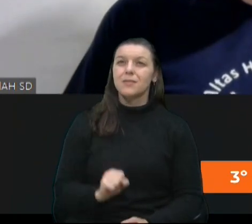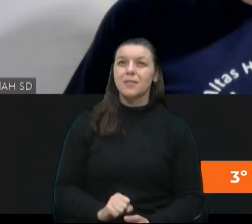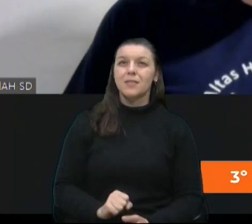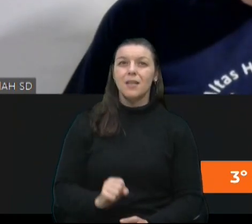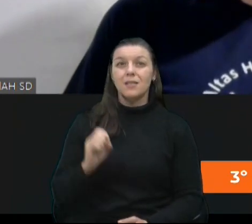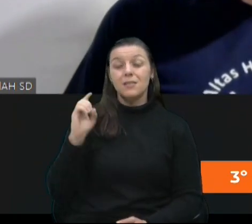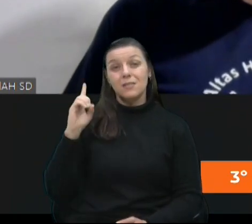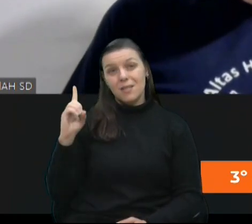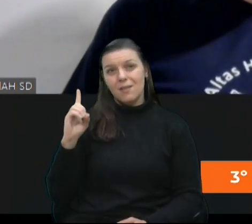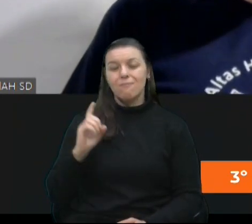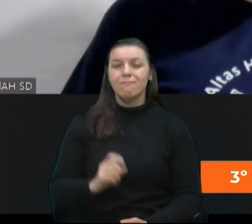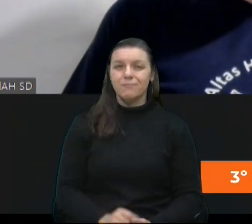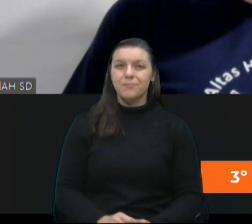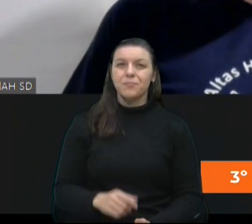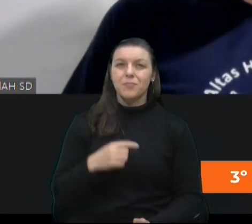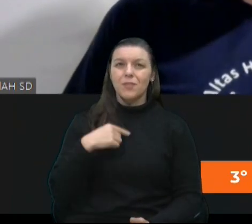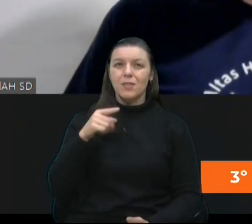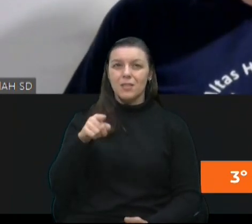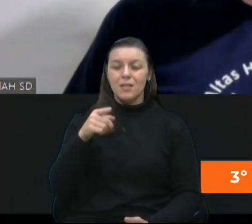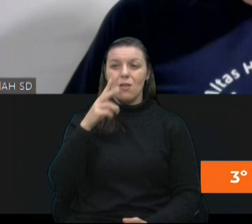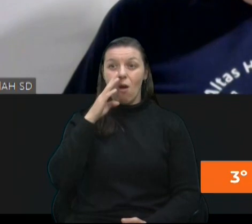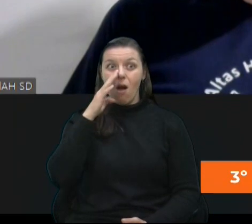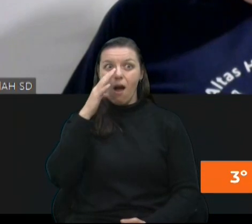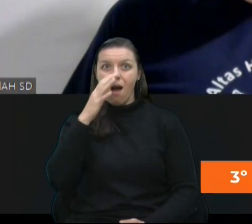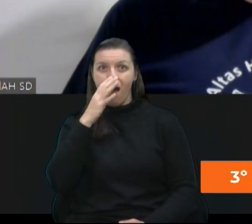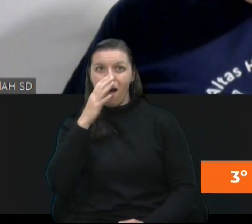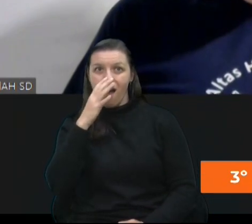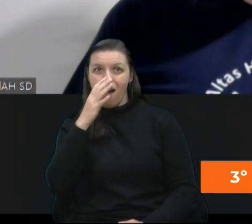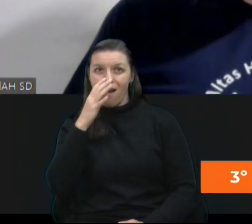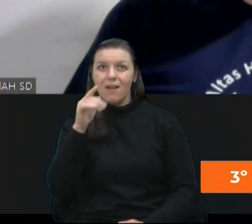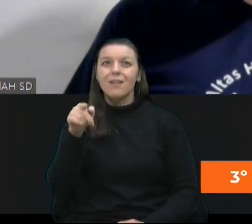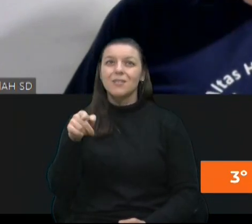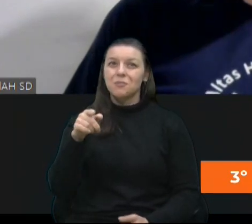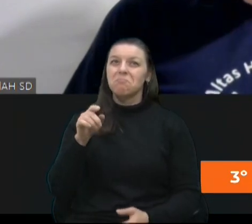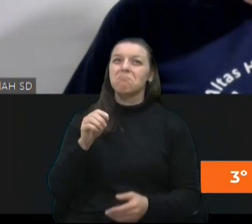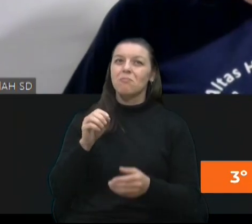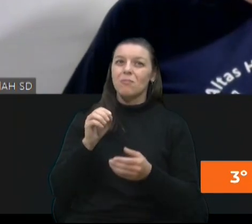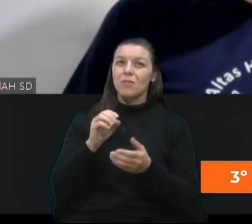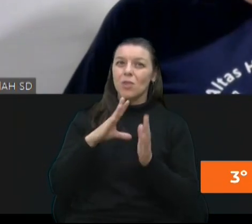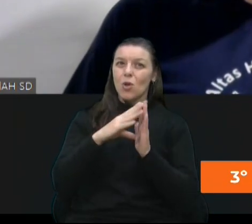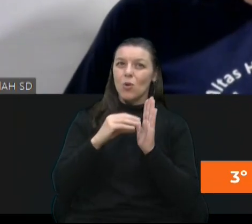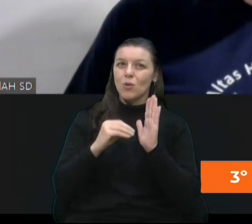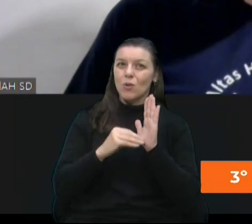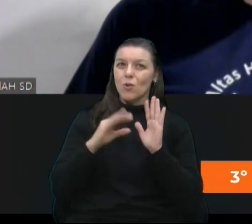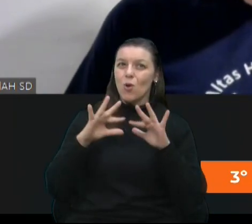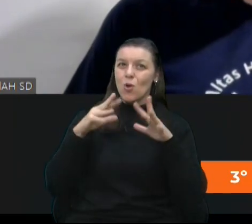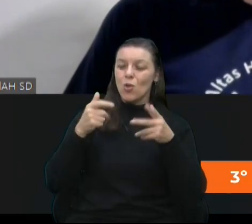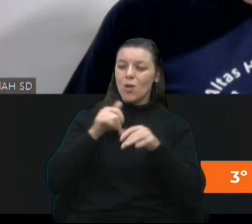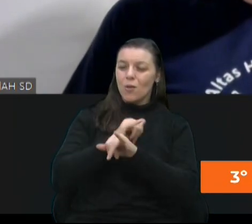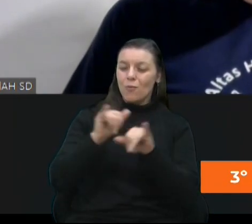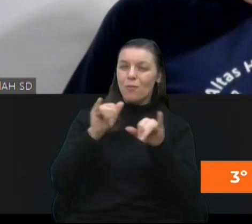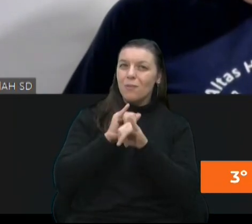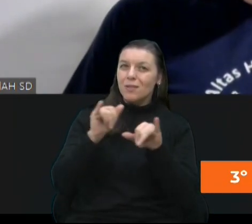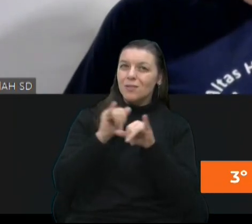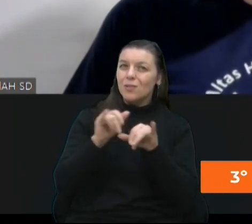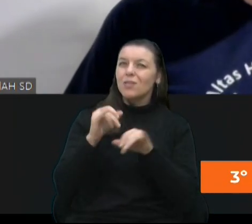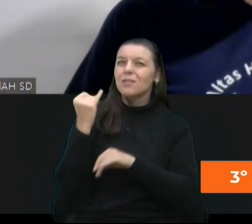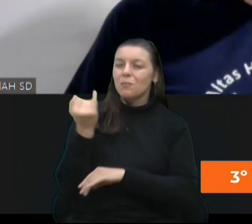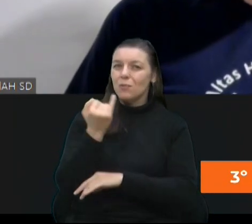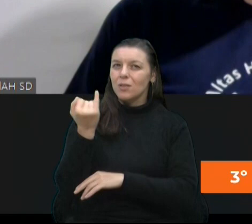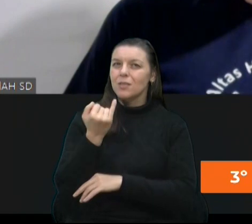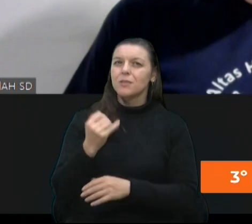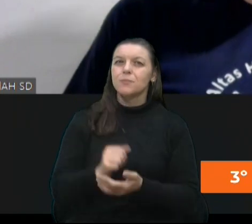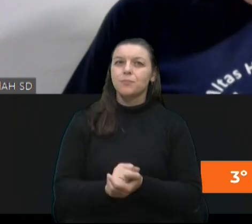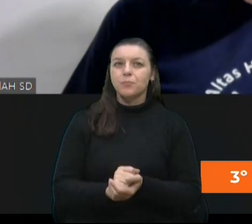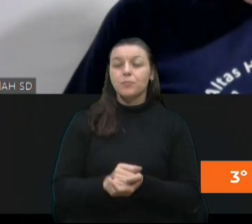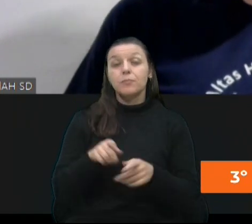vida.sd. Vocês vão se surpreender com um conteúdo sensacional que o Chico traz para a gente, aí, com várias orientações, várias questões importantes.